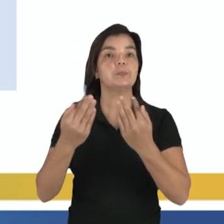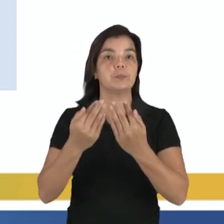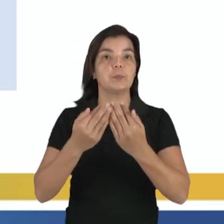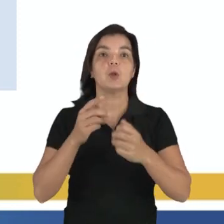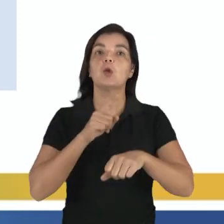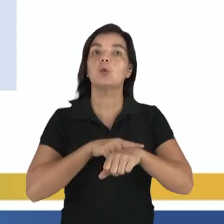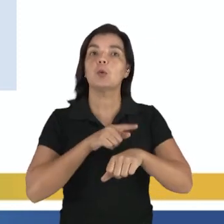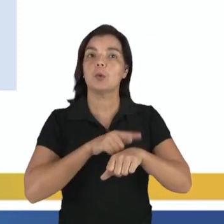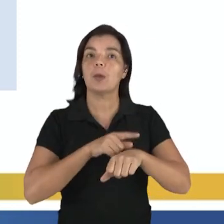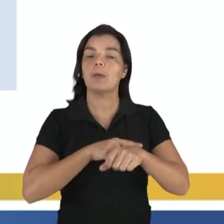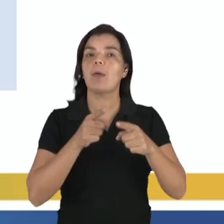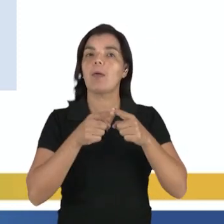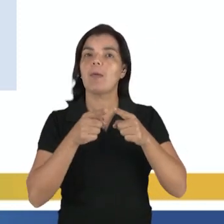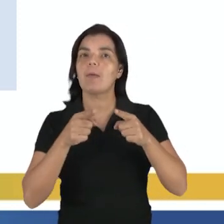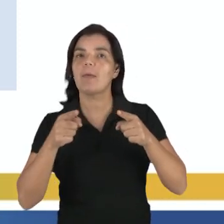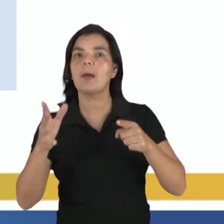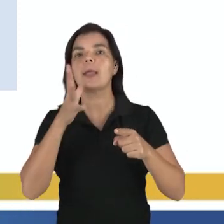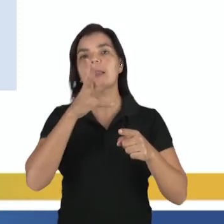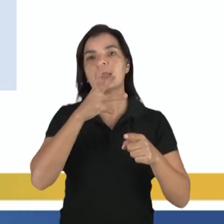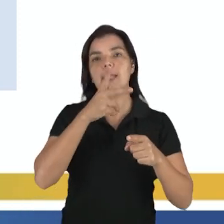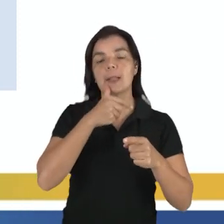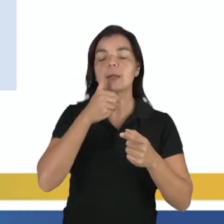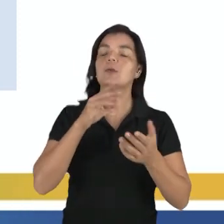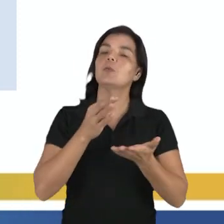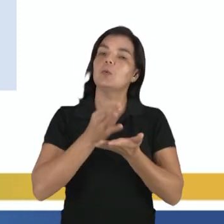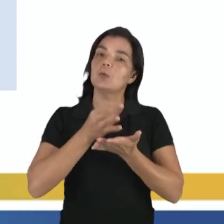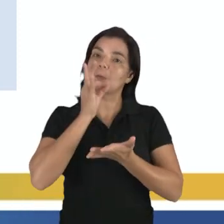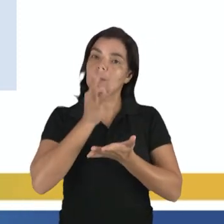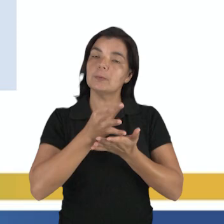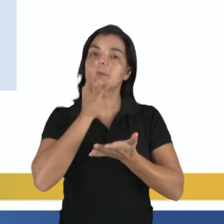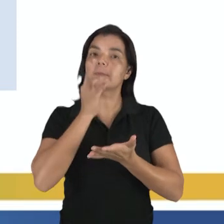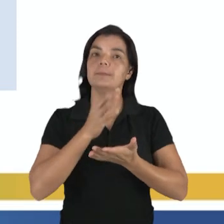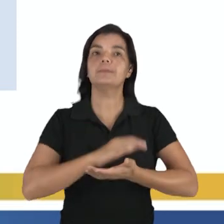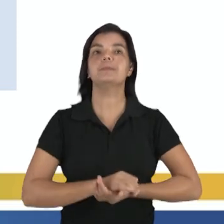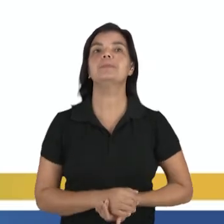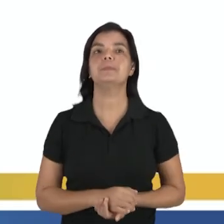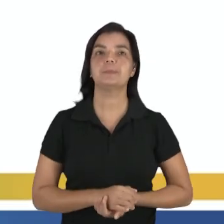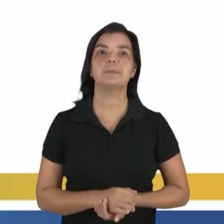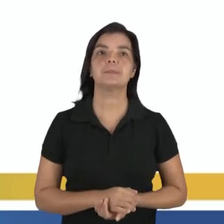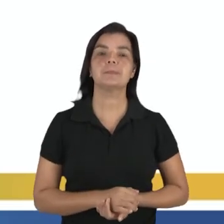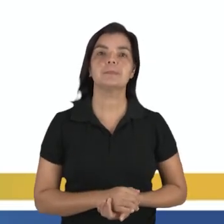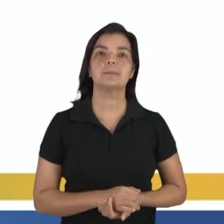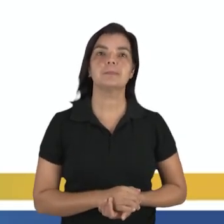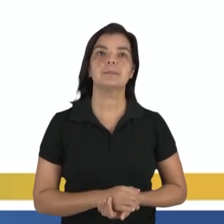o tempo, que é a duração do tempo em que o narrador toma um café.